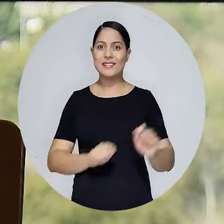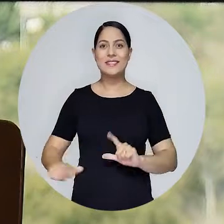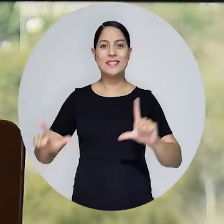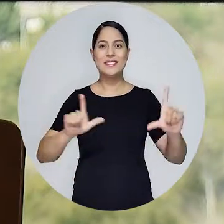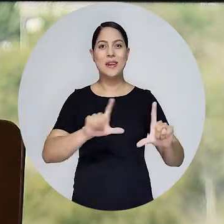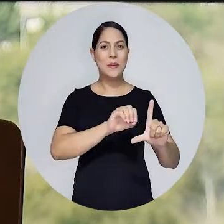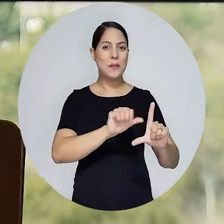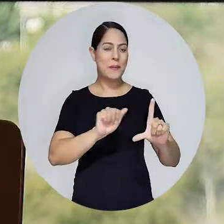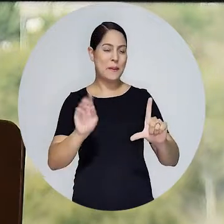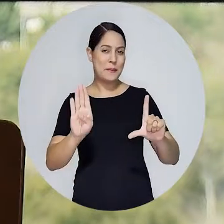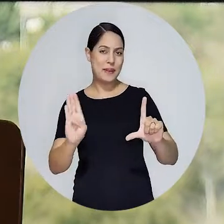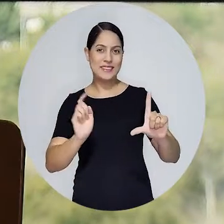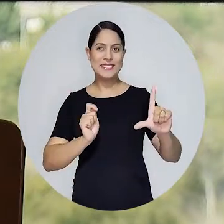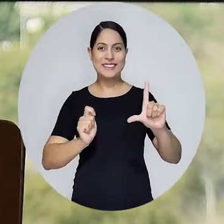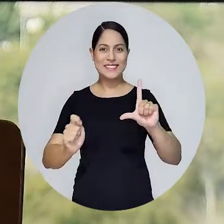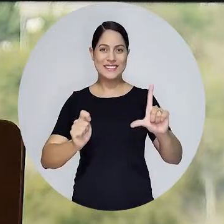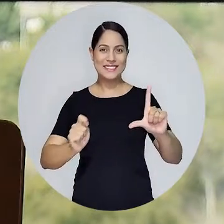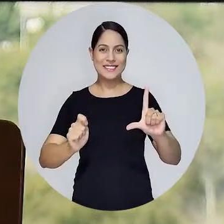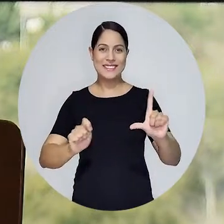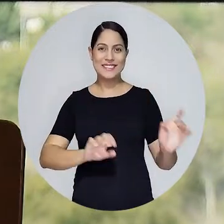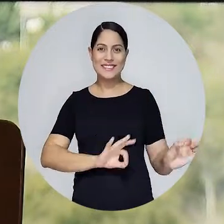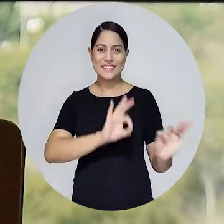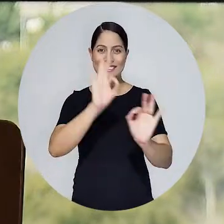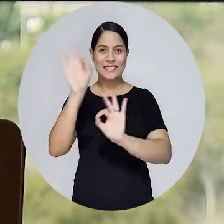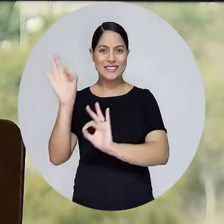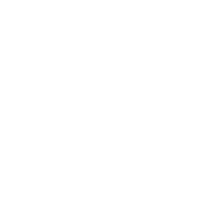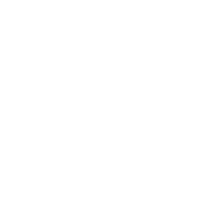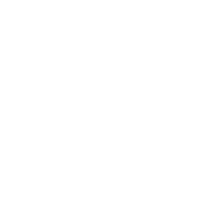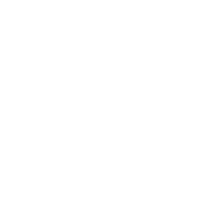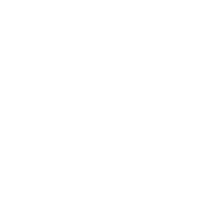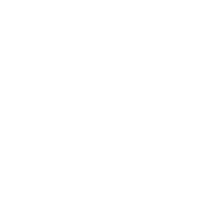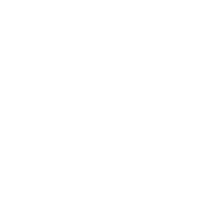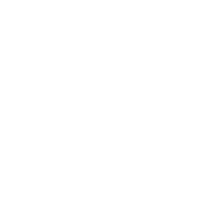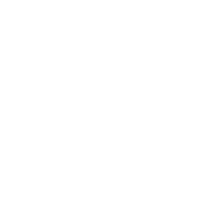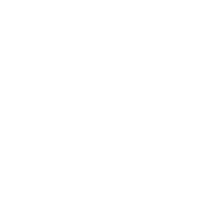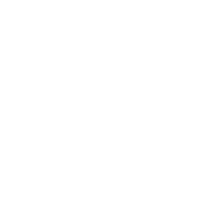direto ao ponto, você encontra aqui no OAB Entrevista.